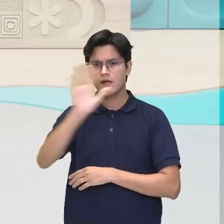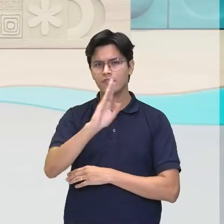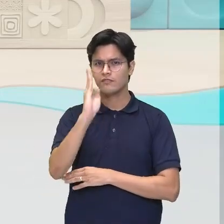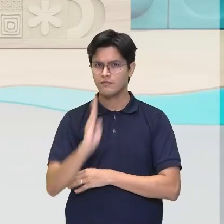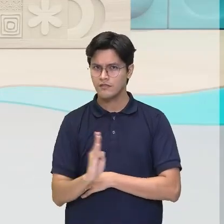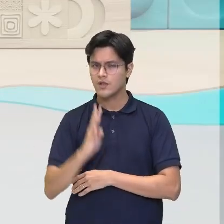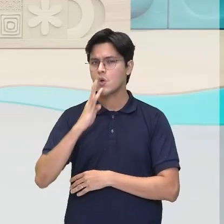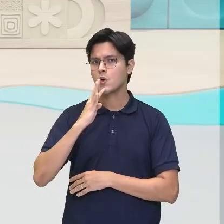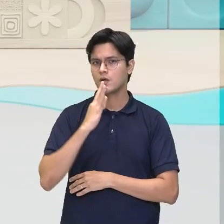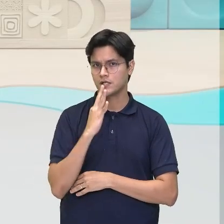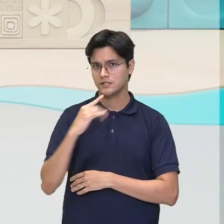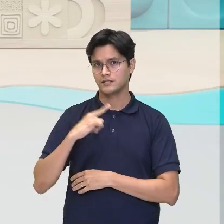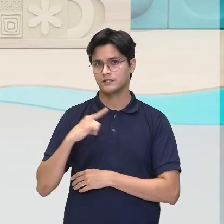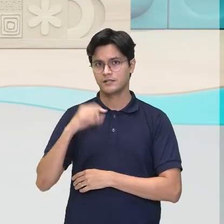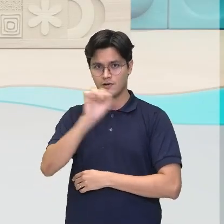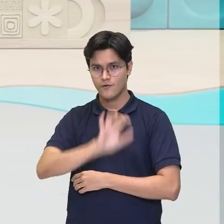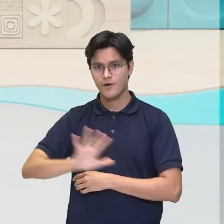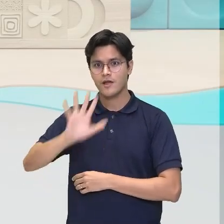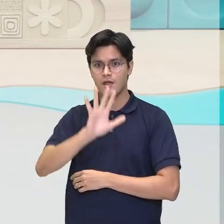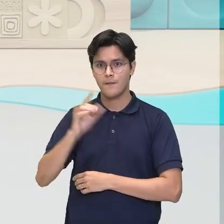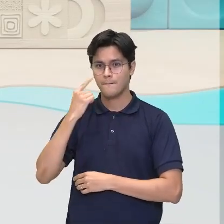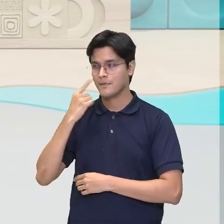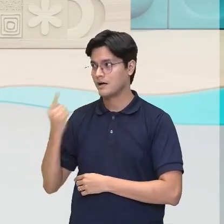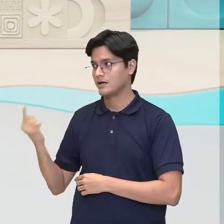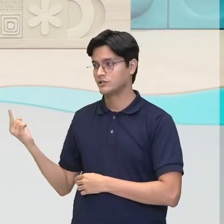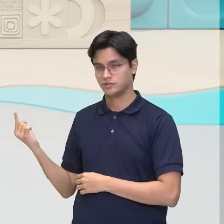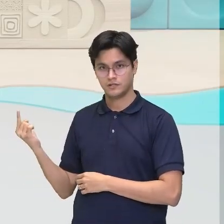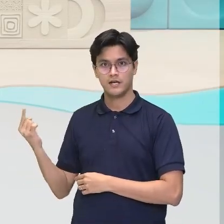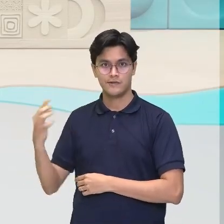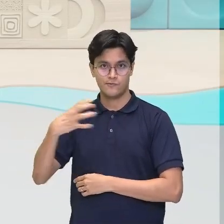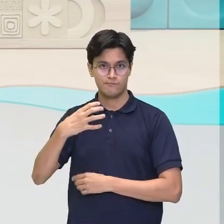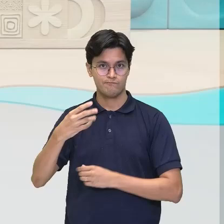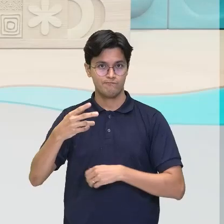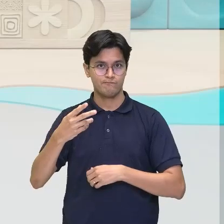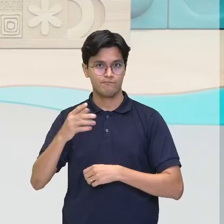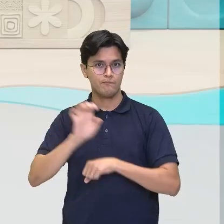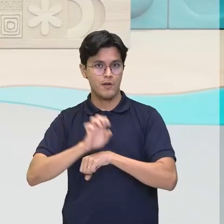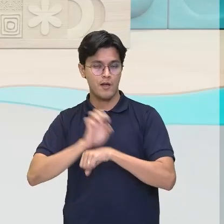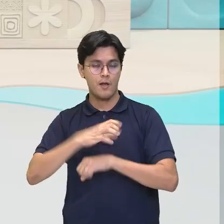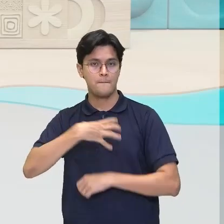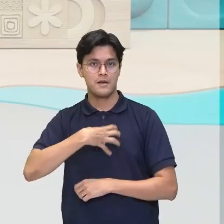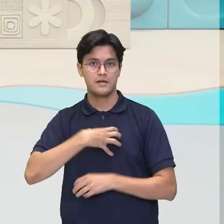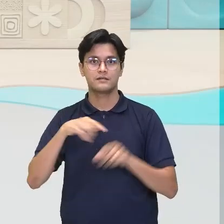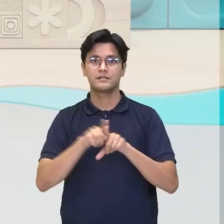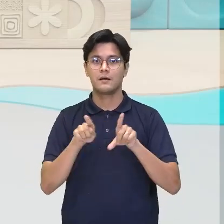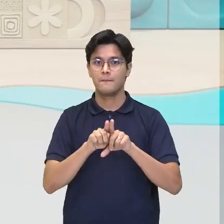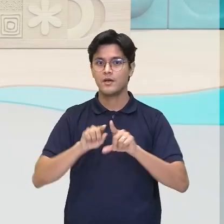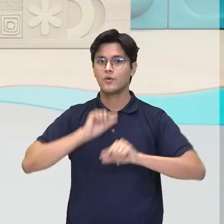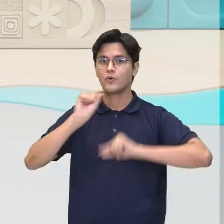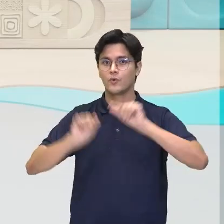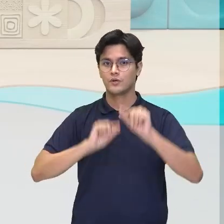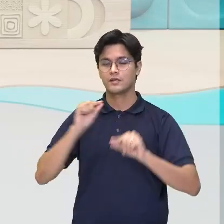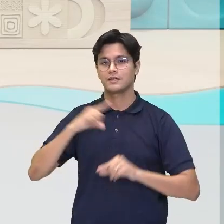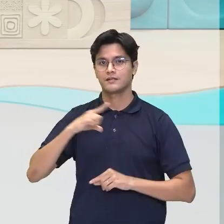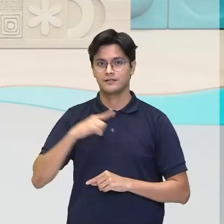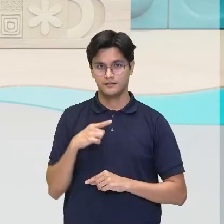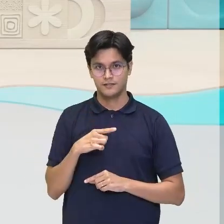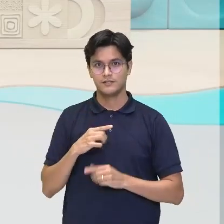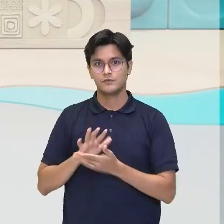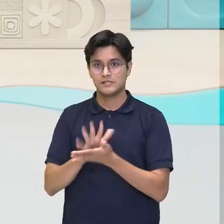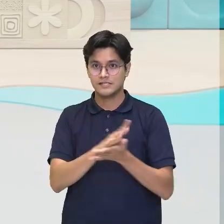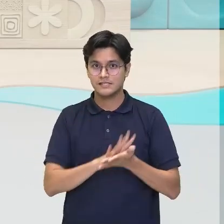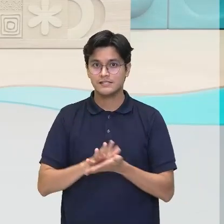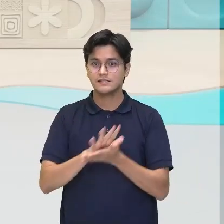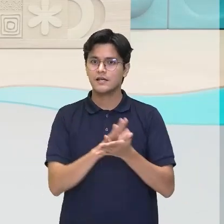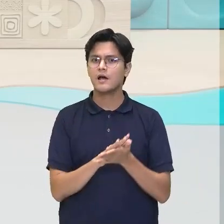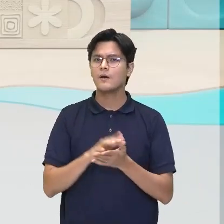uma imagem, né, do Pelourinho na Bahia. Temos também o samba, que são tradições que marcam